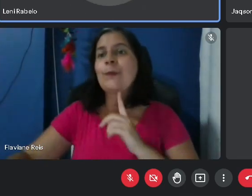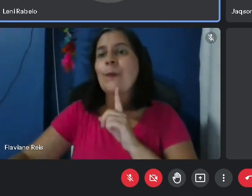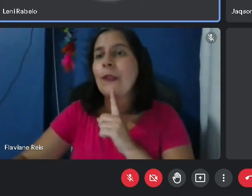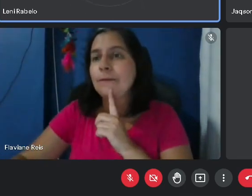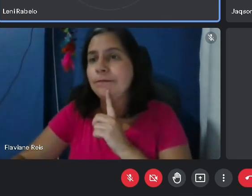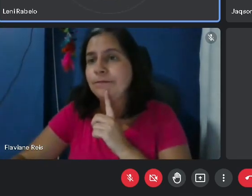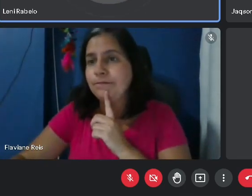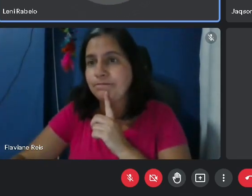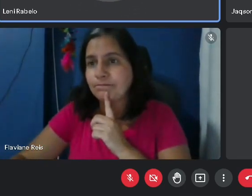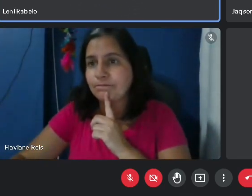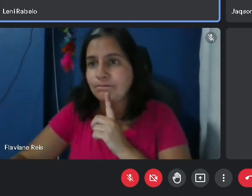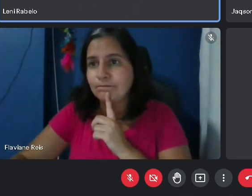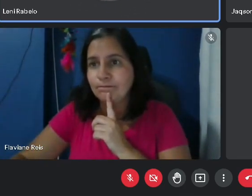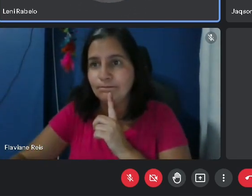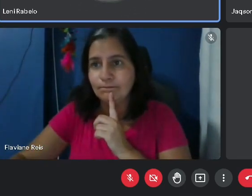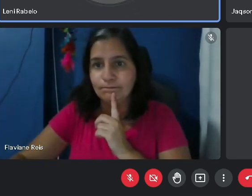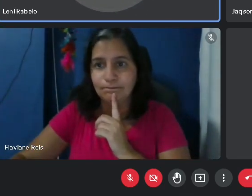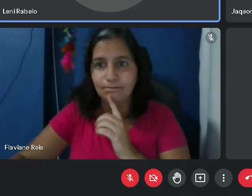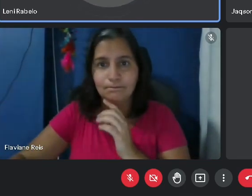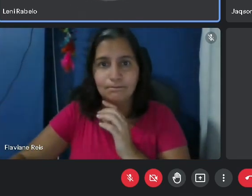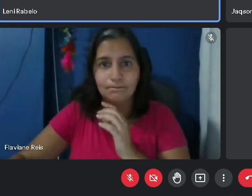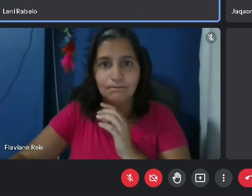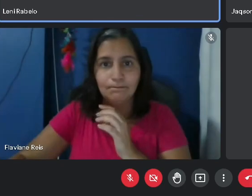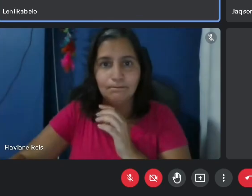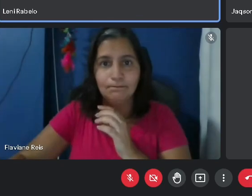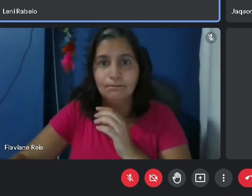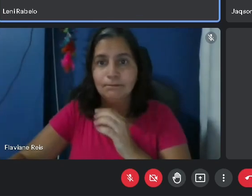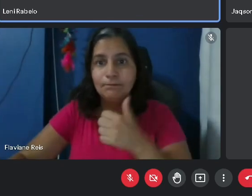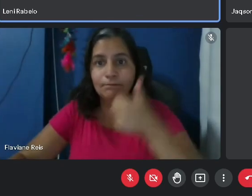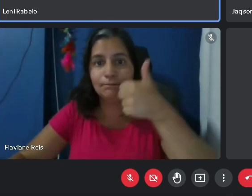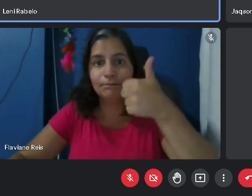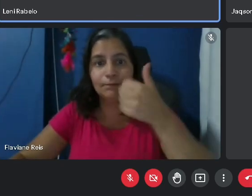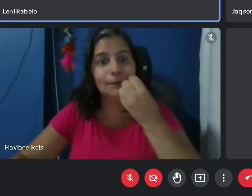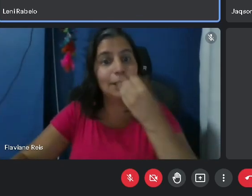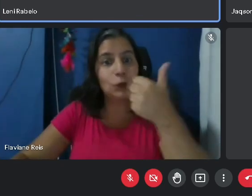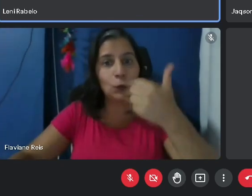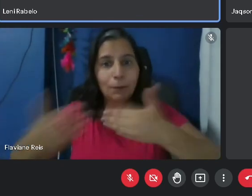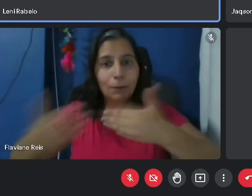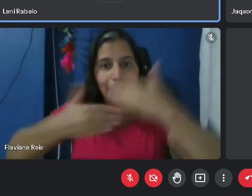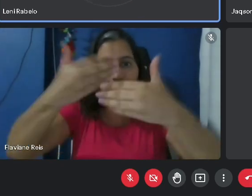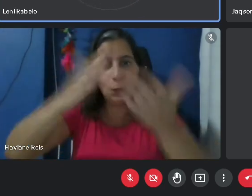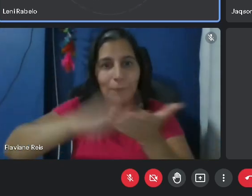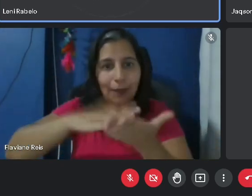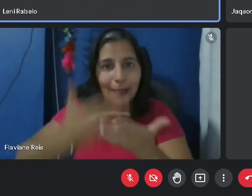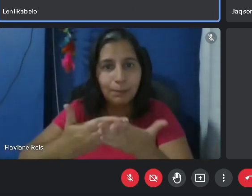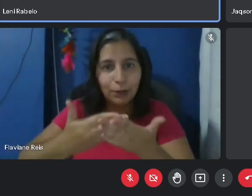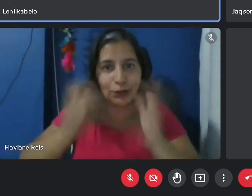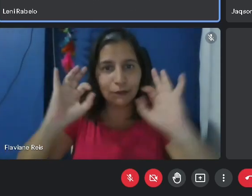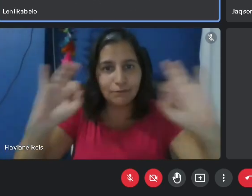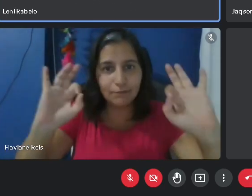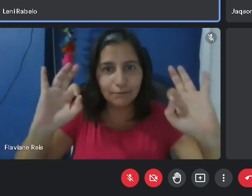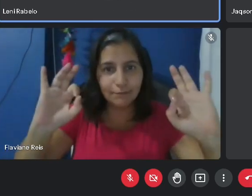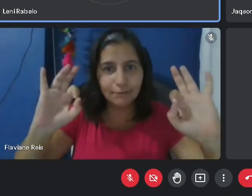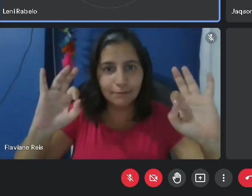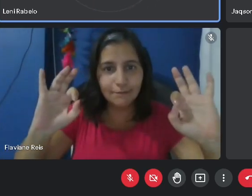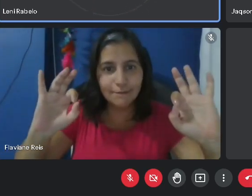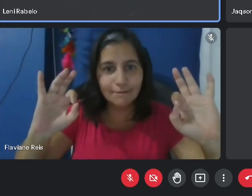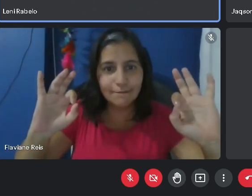esse suporte linguístico, disseminar... realmente. Eu leio. Oi. Pode ir.